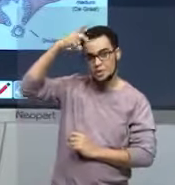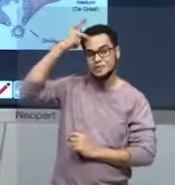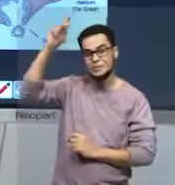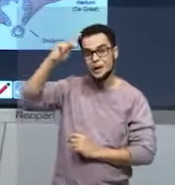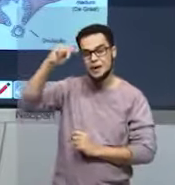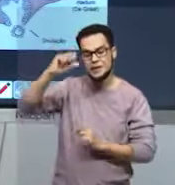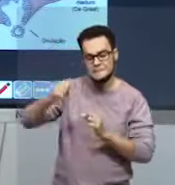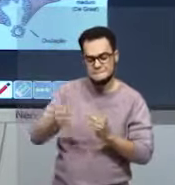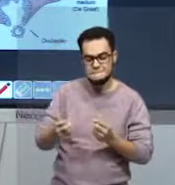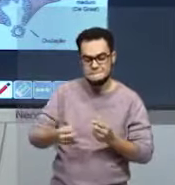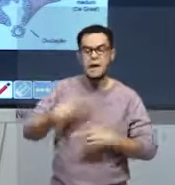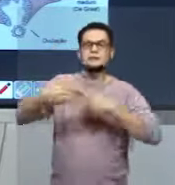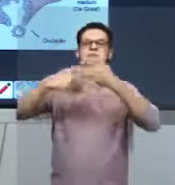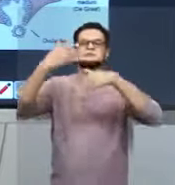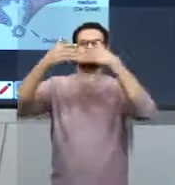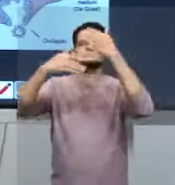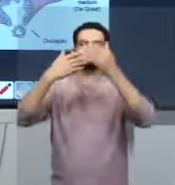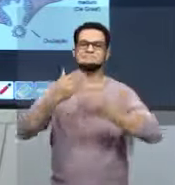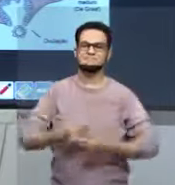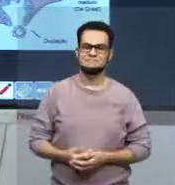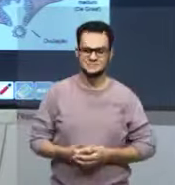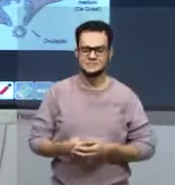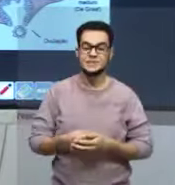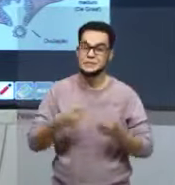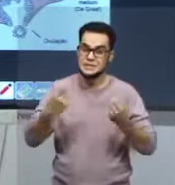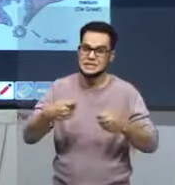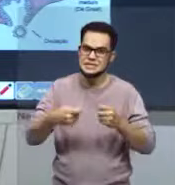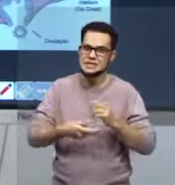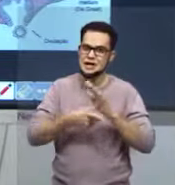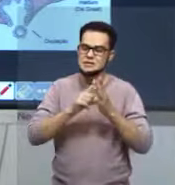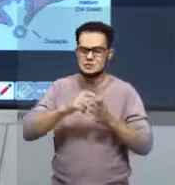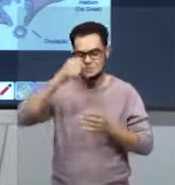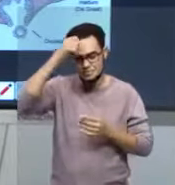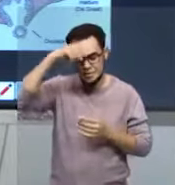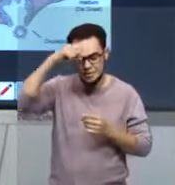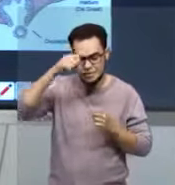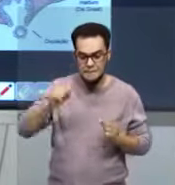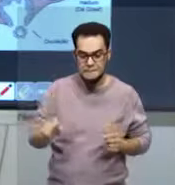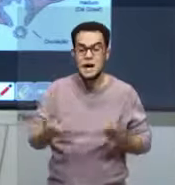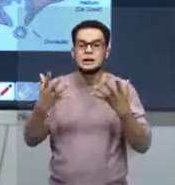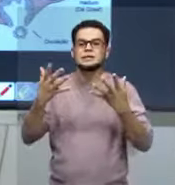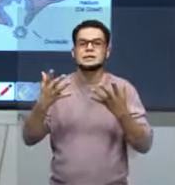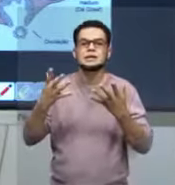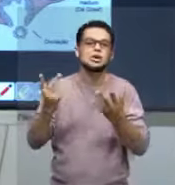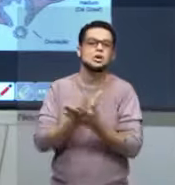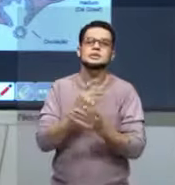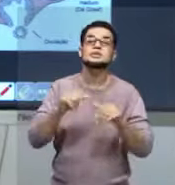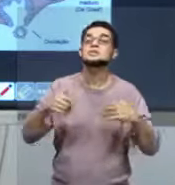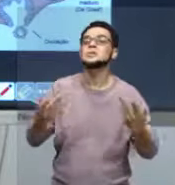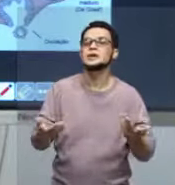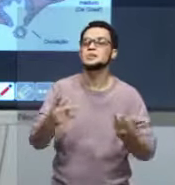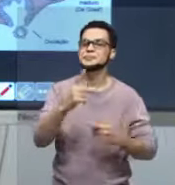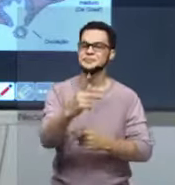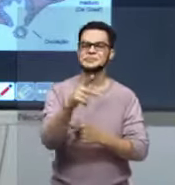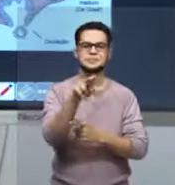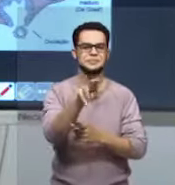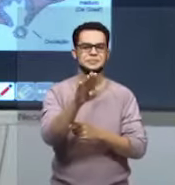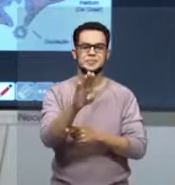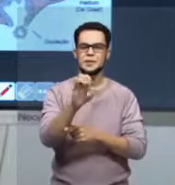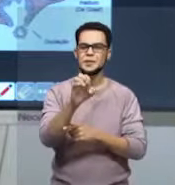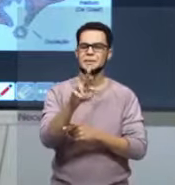acender, né? Desenvolva, né? Amadureça folículo. E isso só vai acontecer na puberdade com o